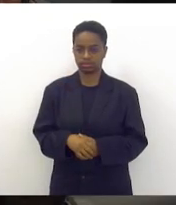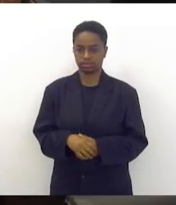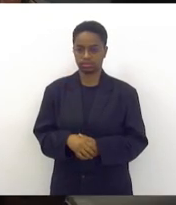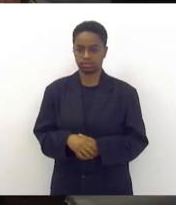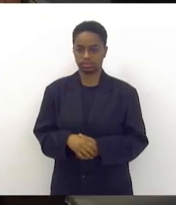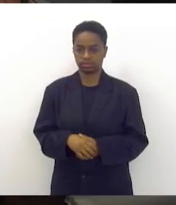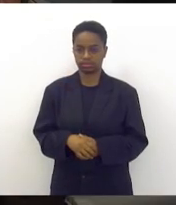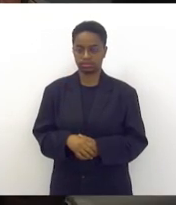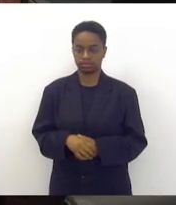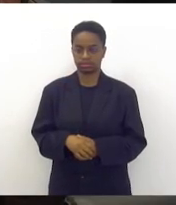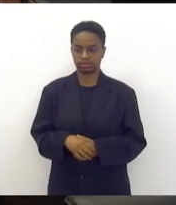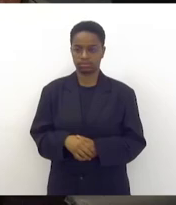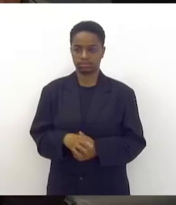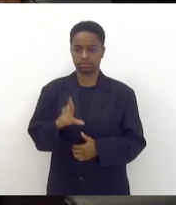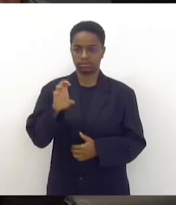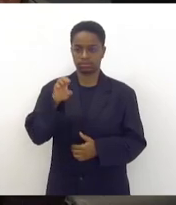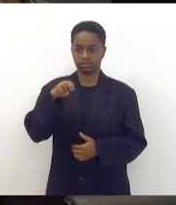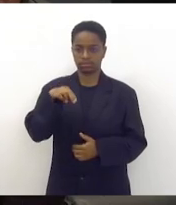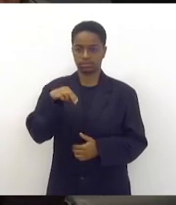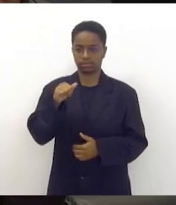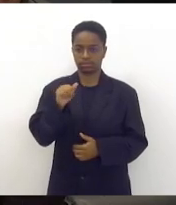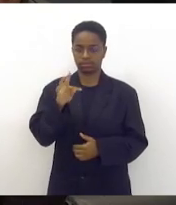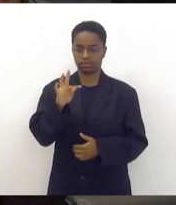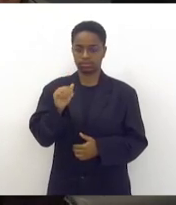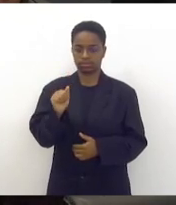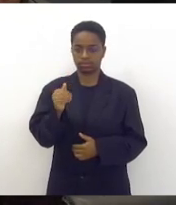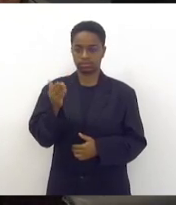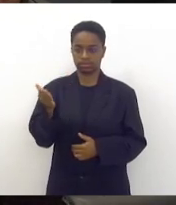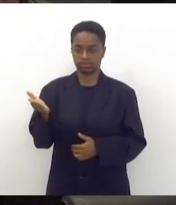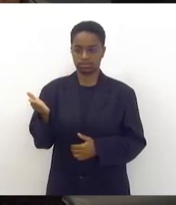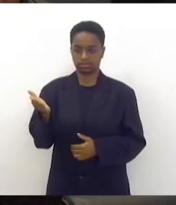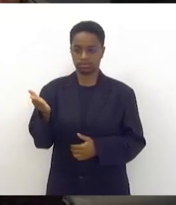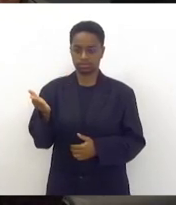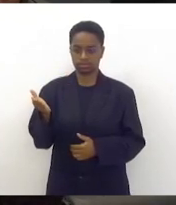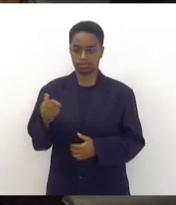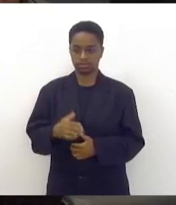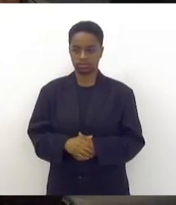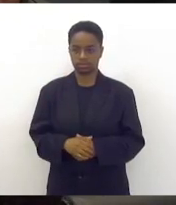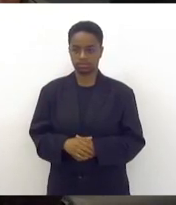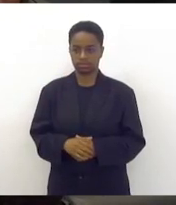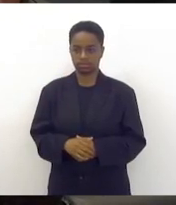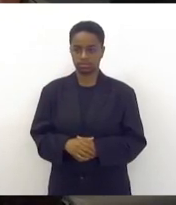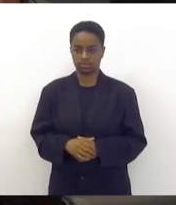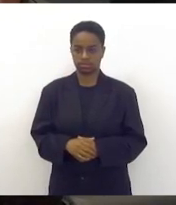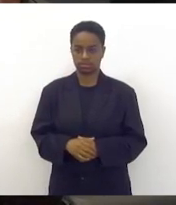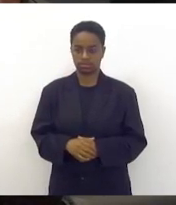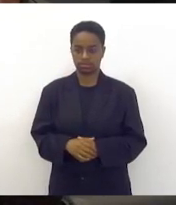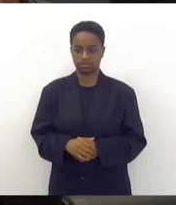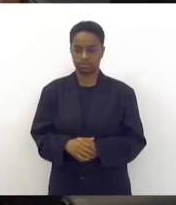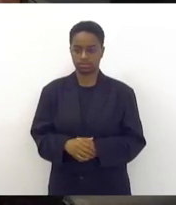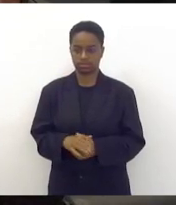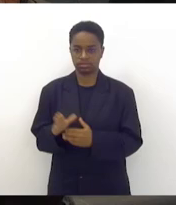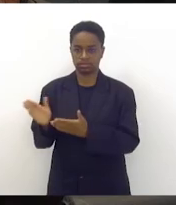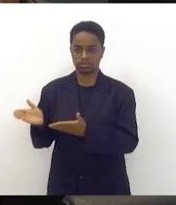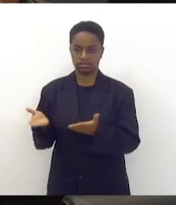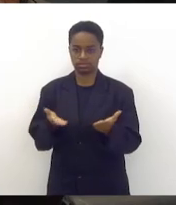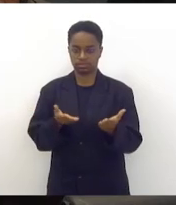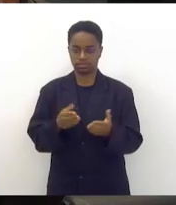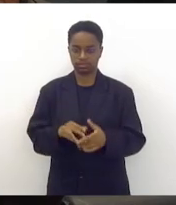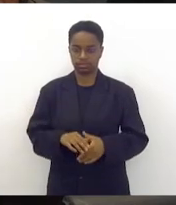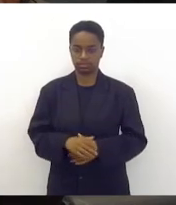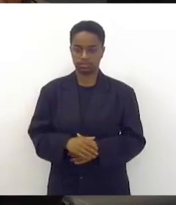Não pode. Renata Souza. Nossa nobre deputada Renata Souza, Orçamento, Finanças e Fiscalização Financeira.